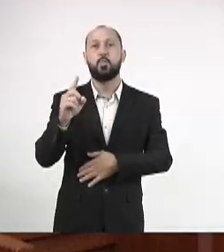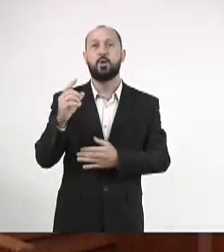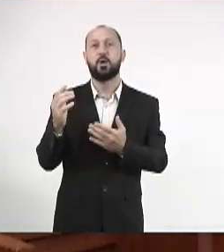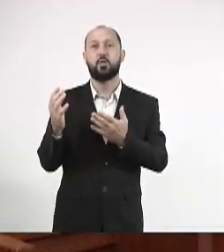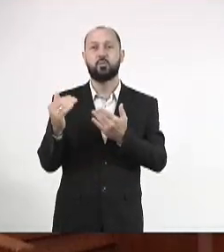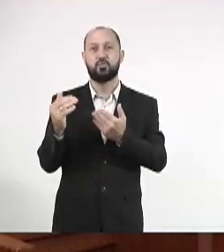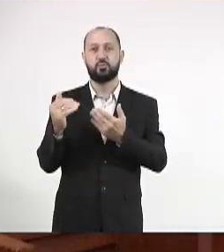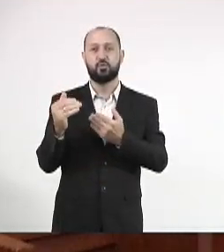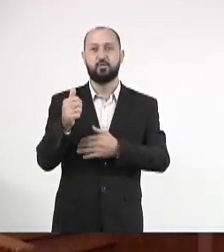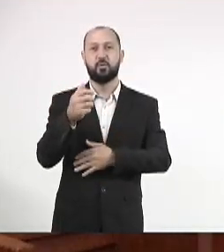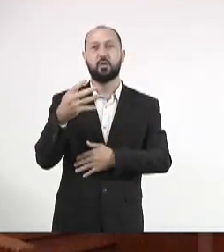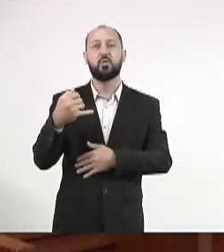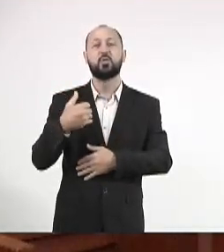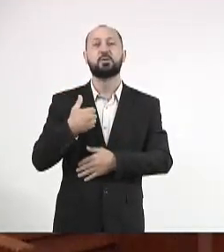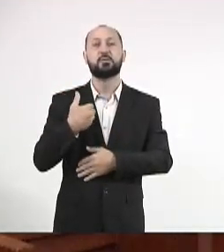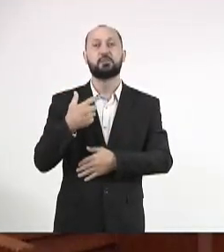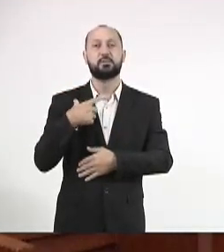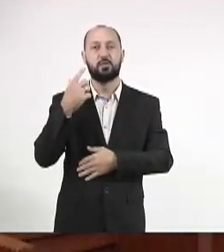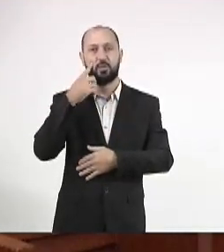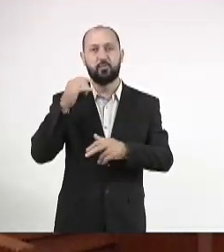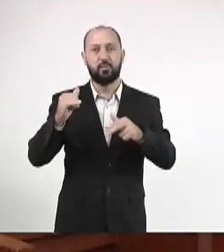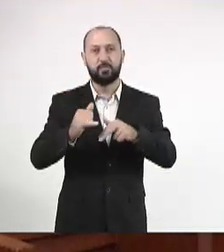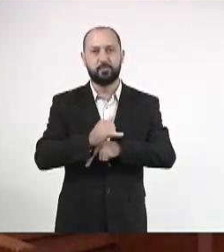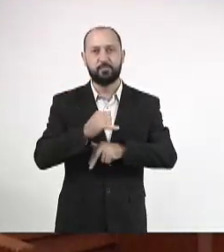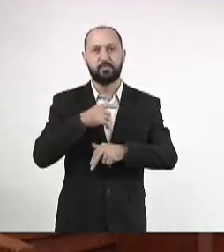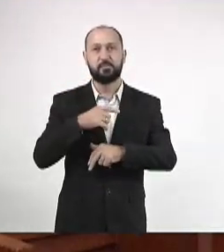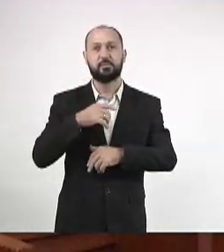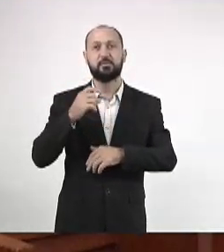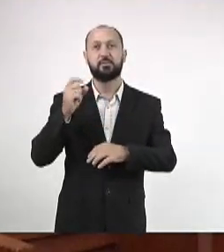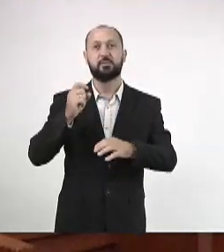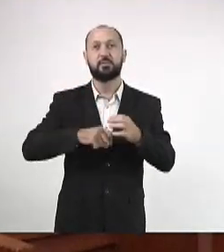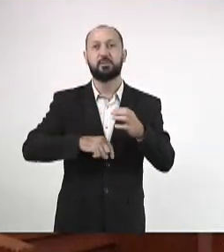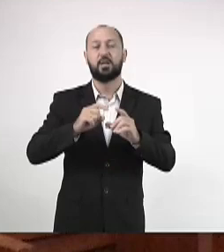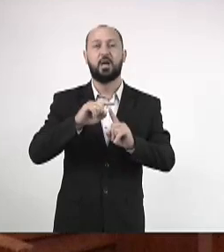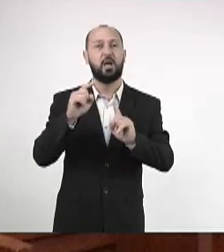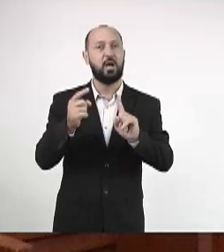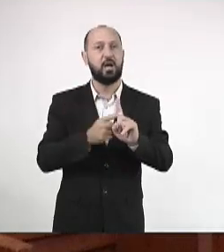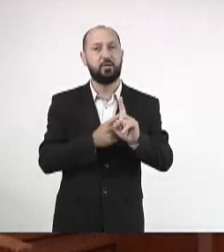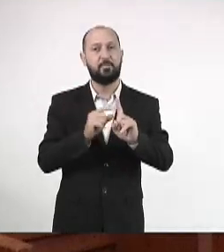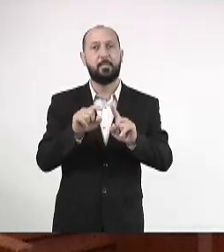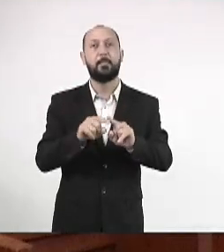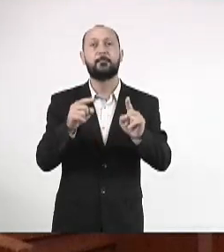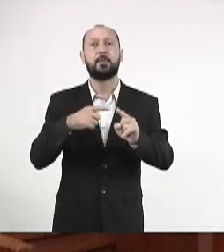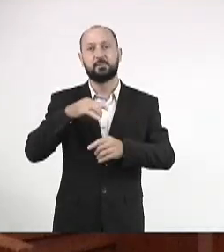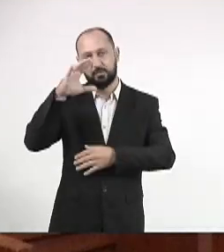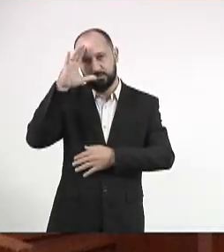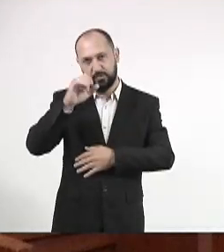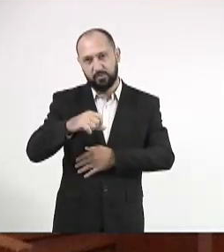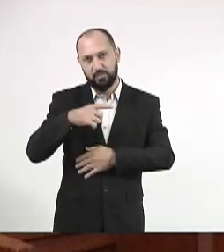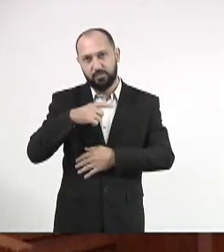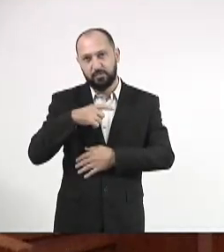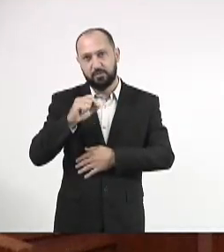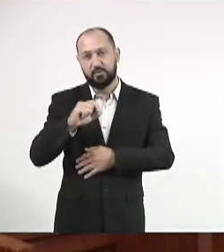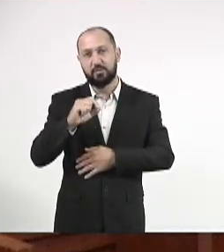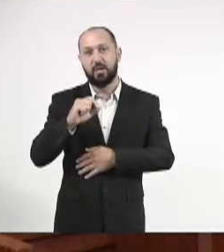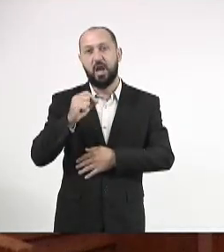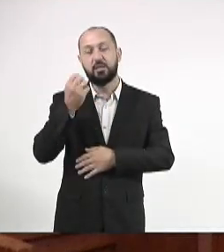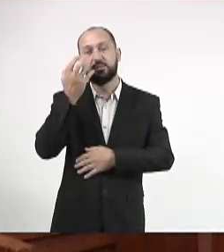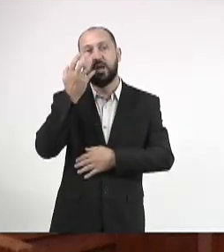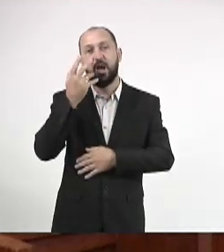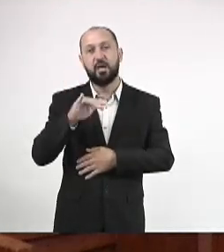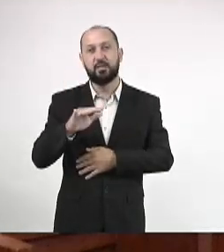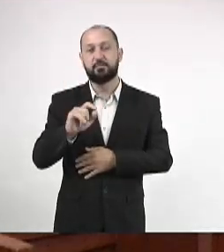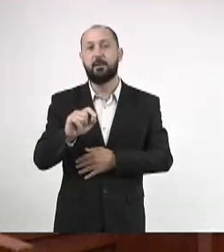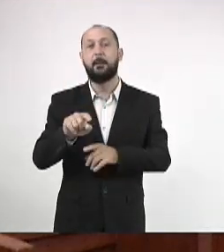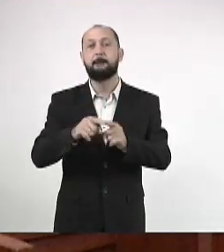jovem de 14 anos, foi violentada sexualmente, engravidou, mas decidiu que ela queria ter aquela criança.